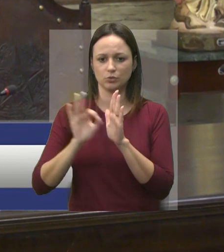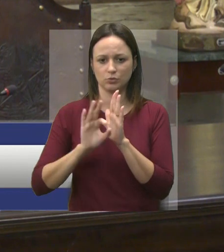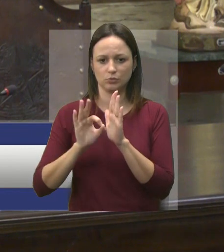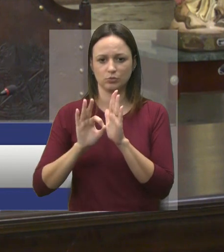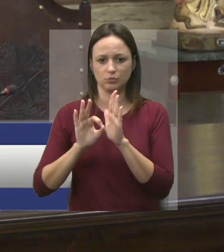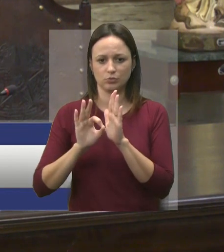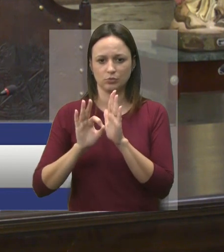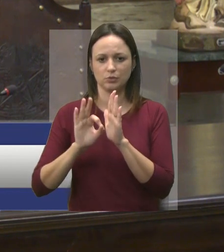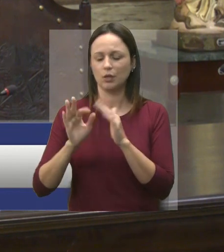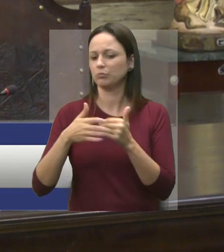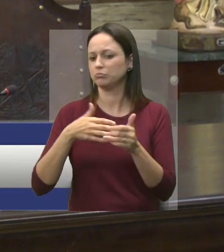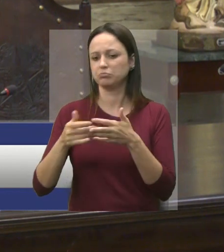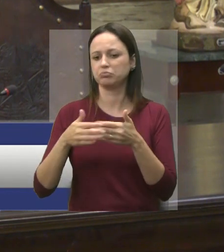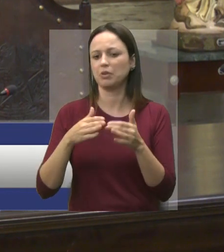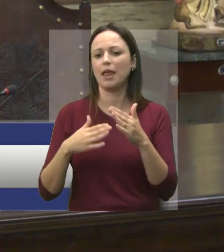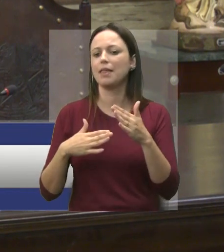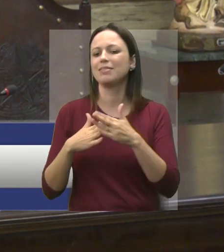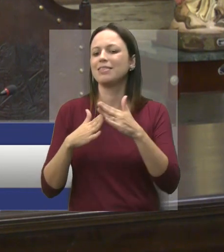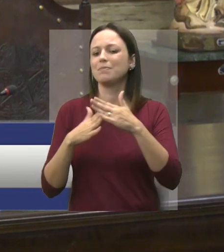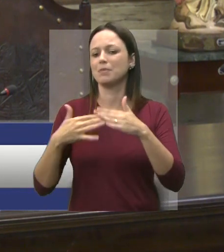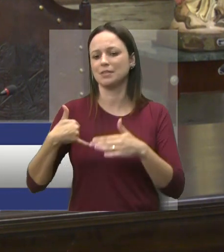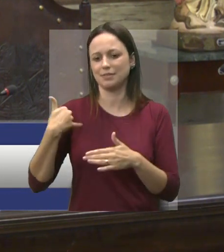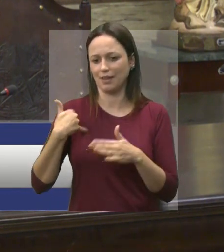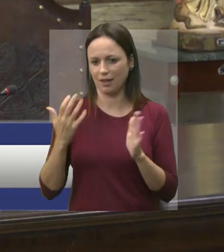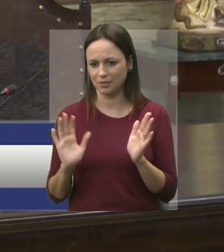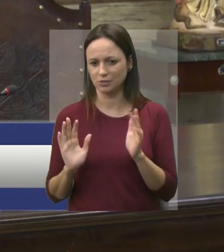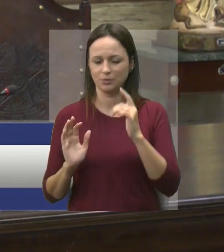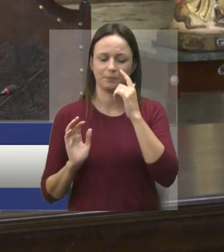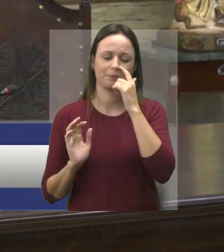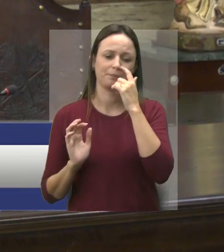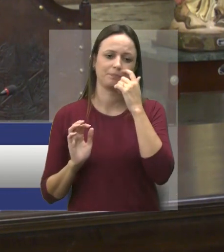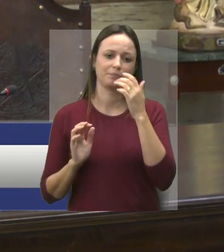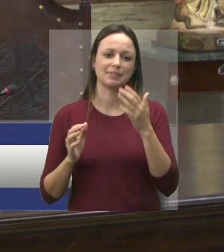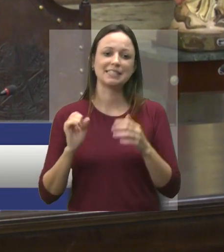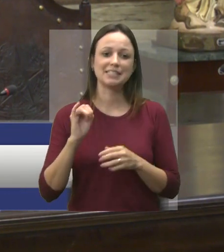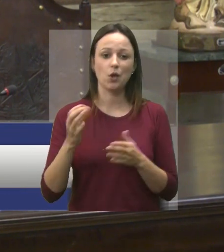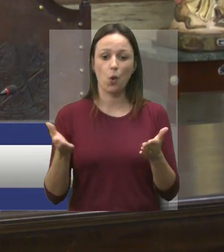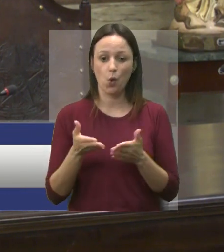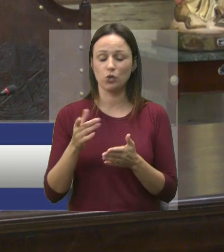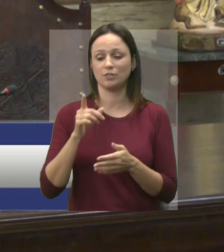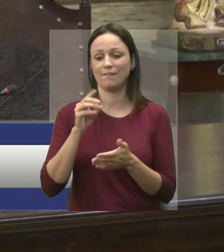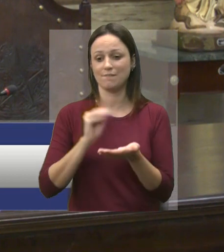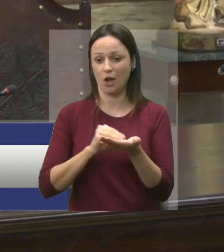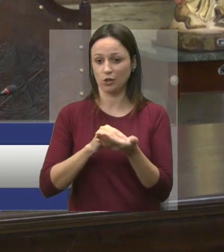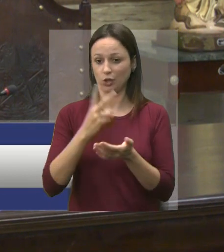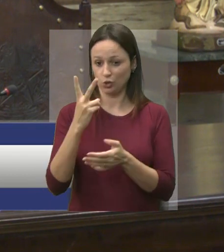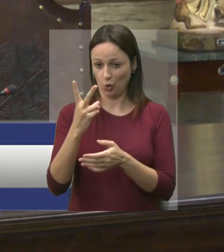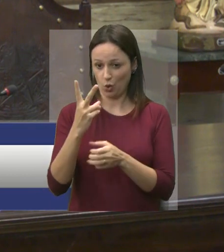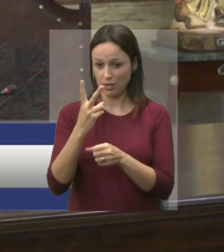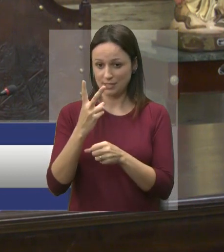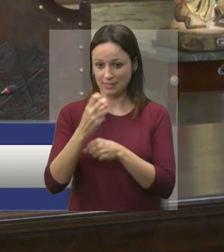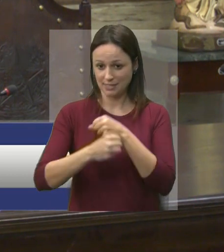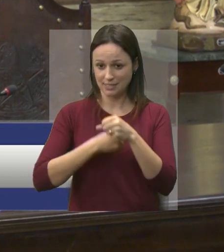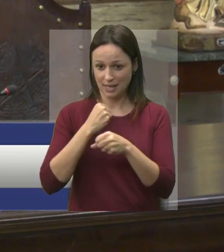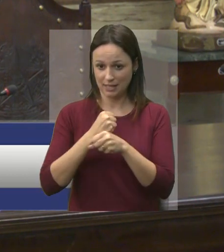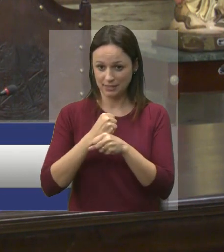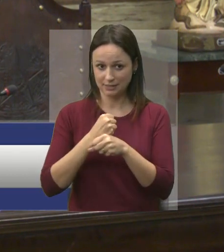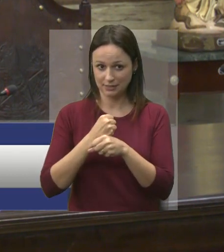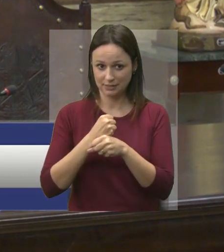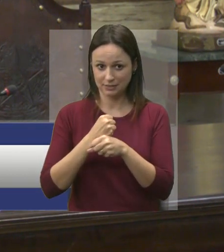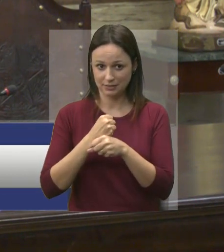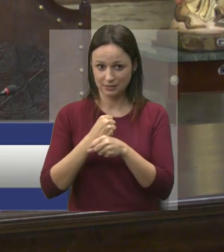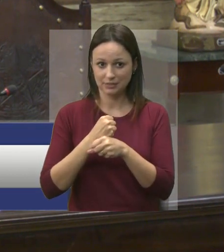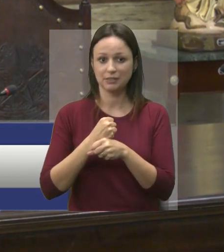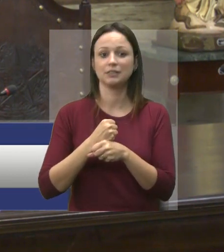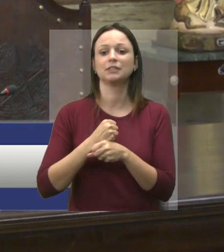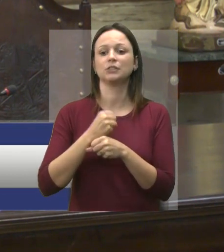idade. Então, se hoje falta 2 anos, ele trabalha os 2 mais 50%, que